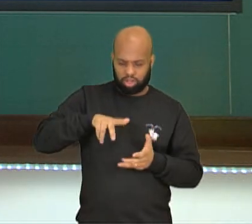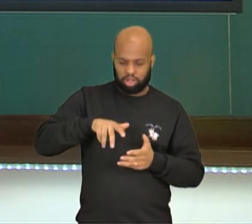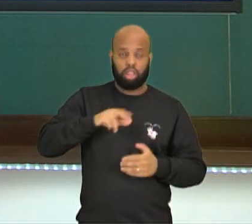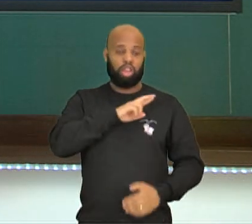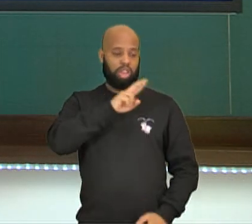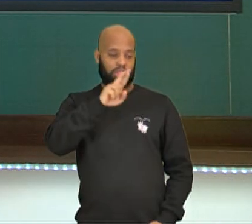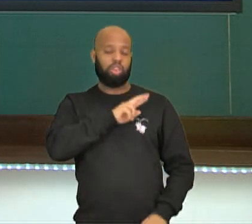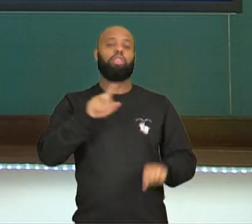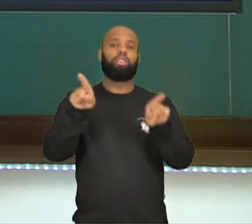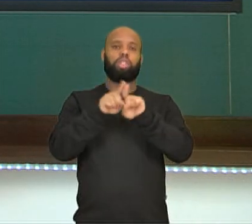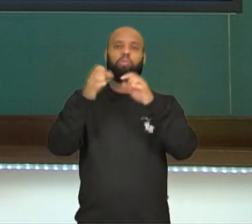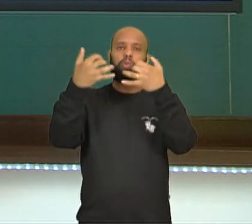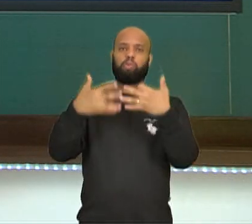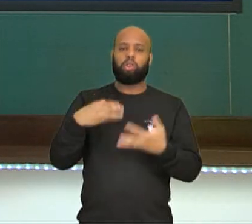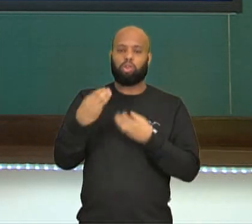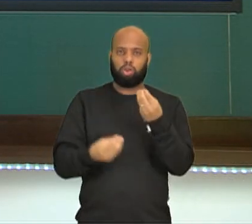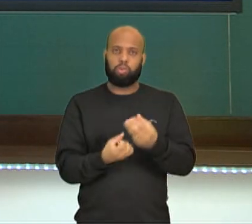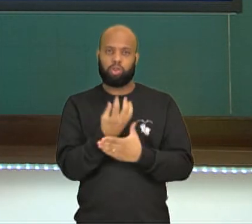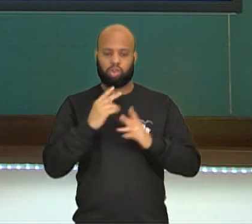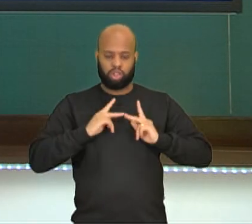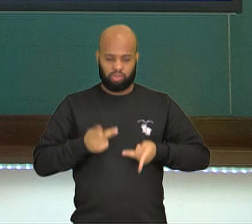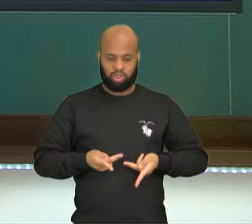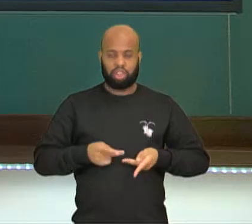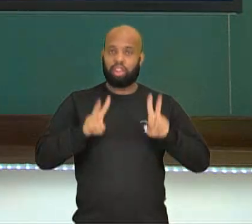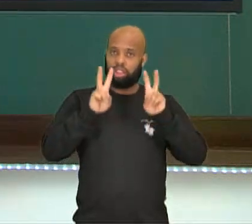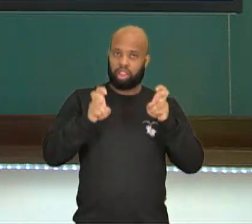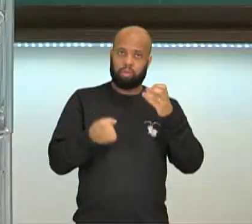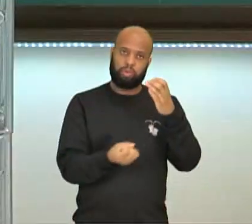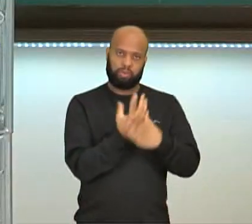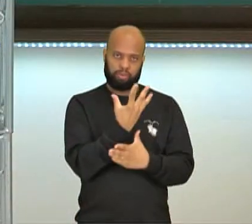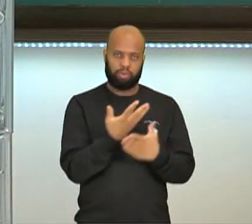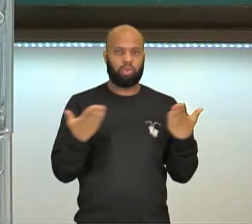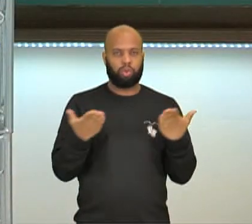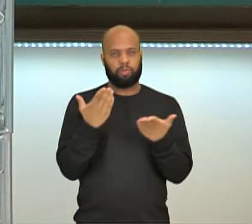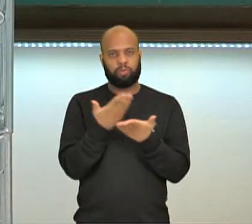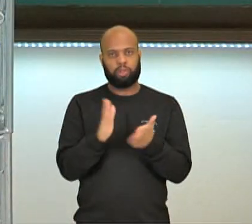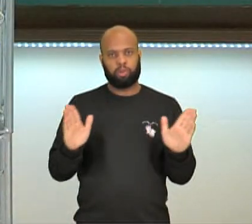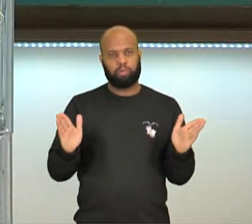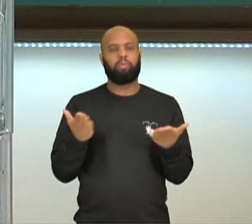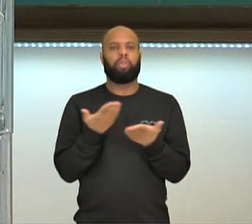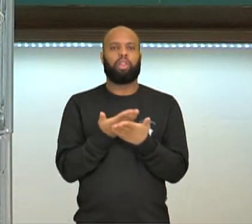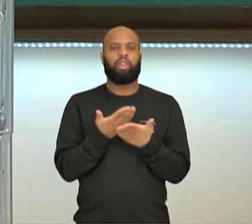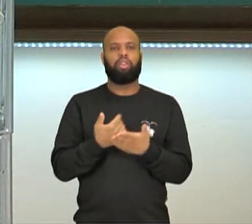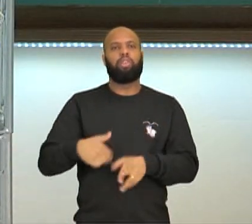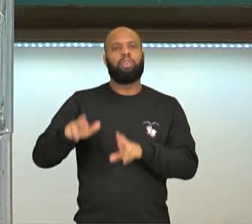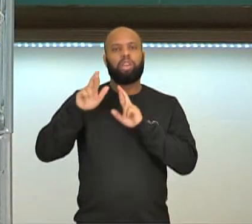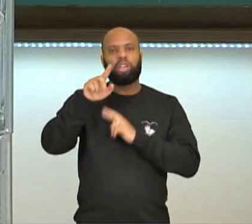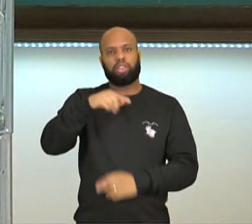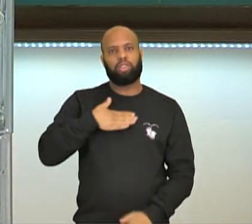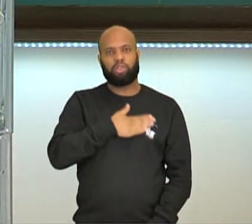surgimento da vida e dos seres humanos no planeta, chamado de criacionismo. Paramos por aí? Espero que vocês tenham gostado